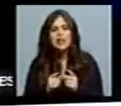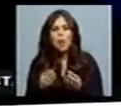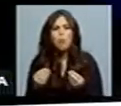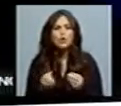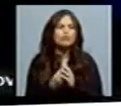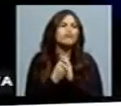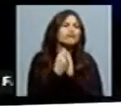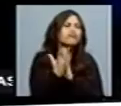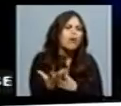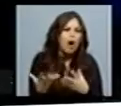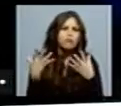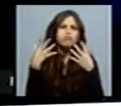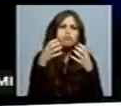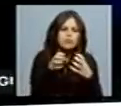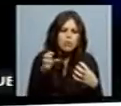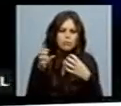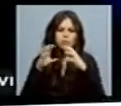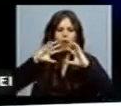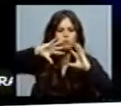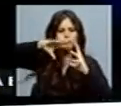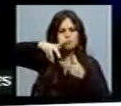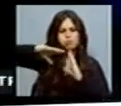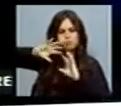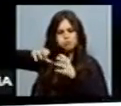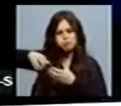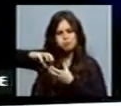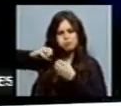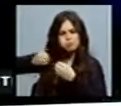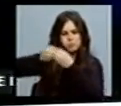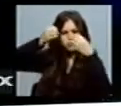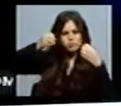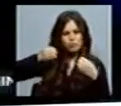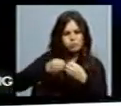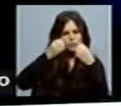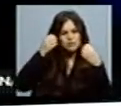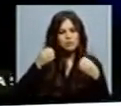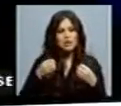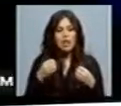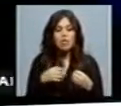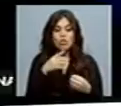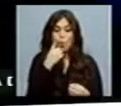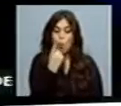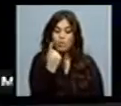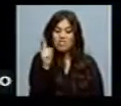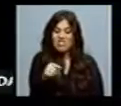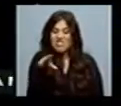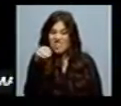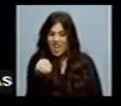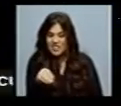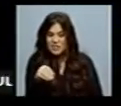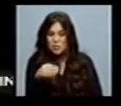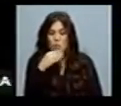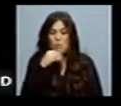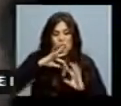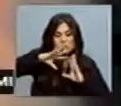vários impactos de vários corpos que teriam entre cerca de 1/100º a 1/10º da massa da Terra e